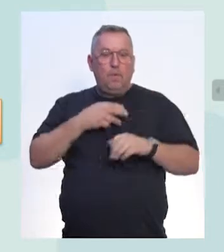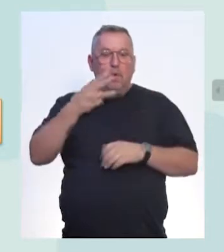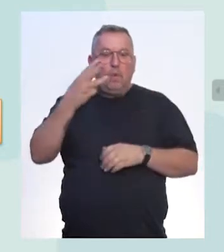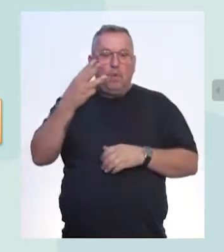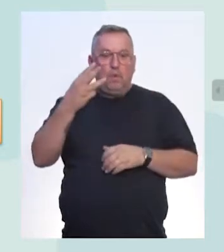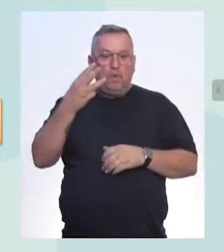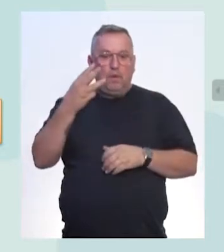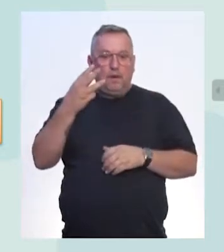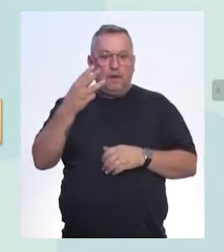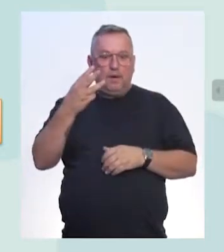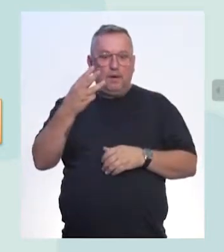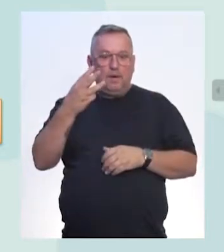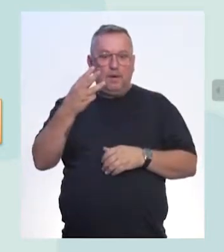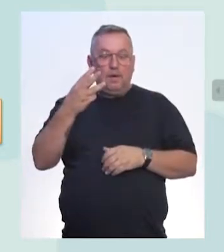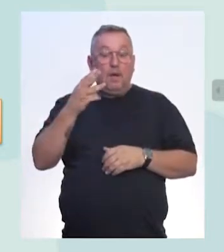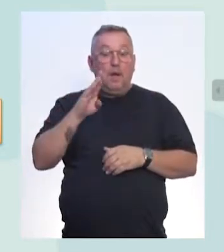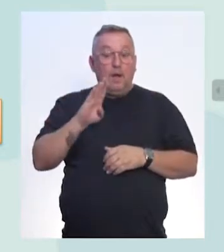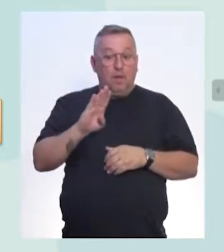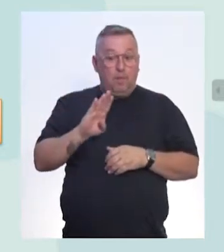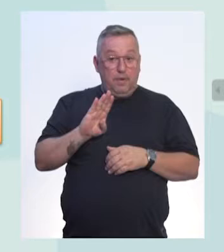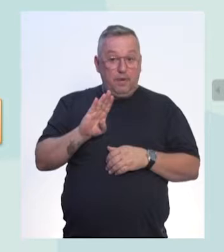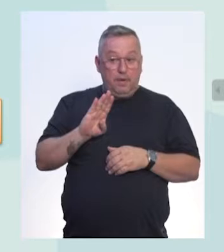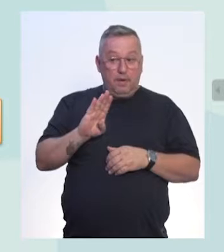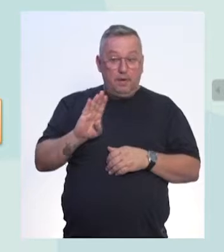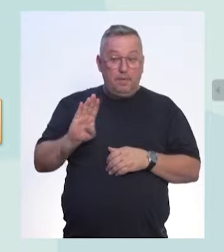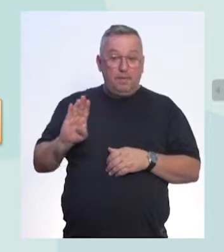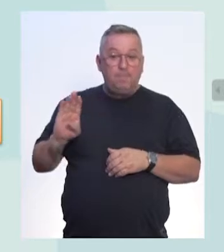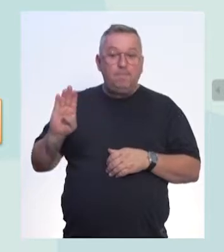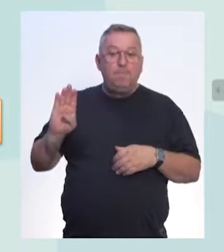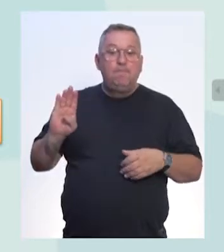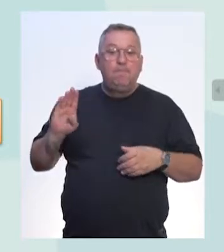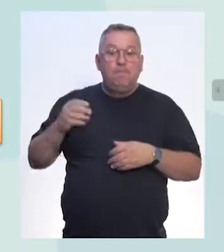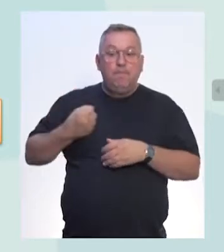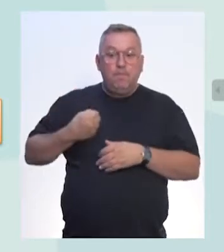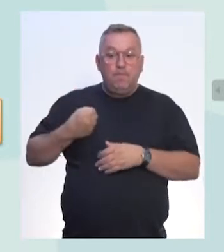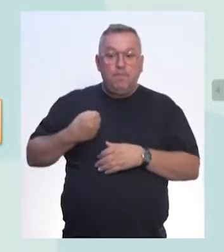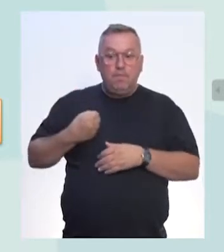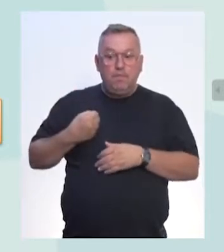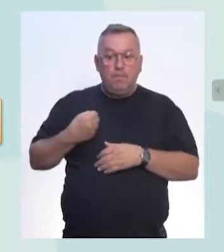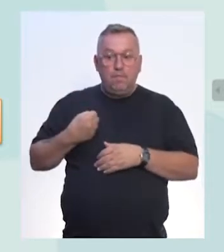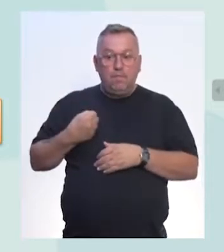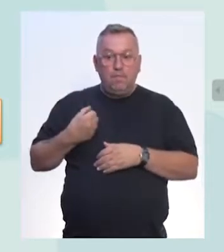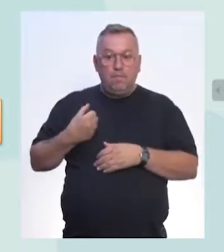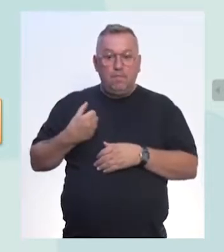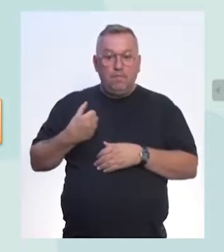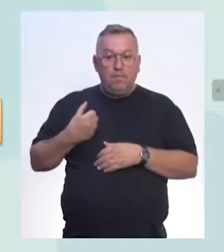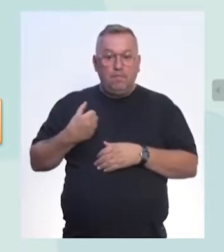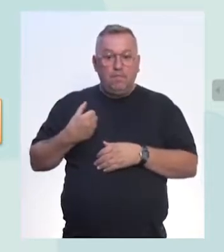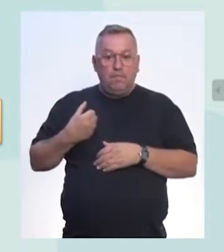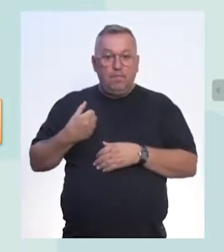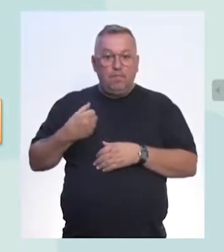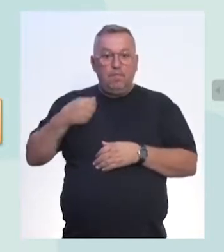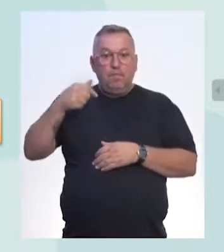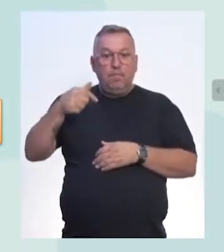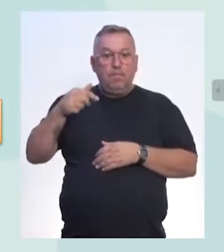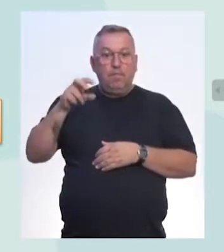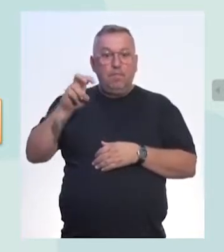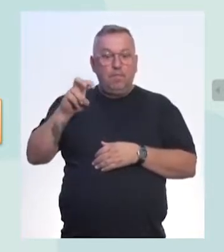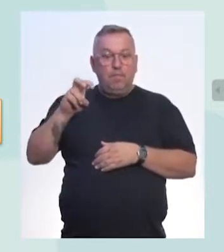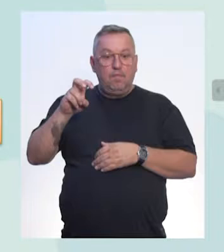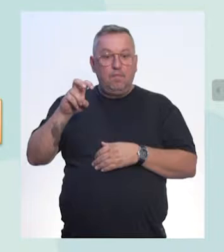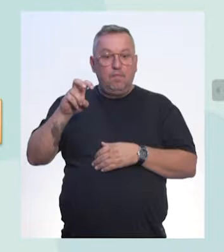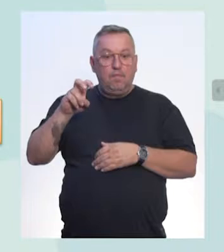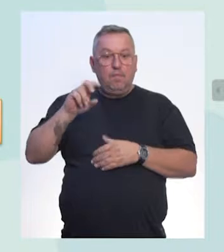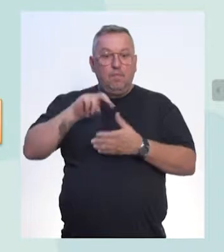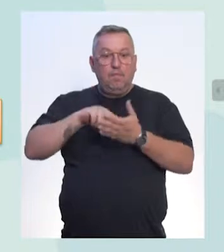3 é o nosso B, que é o valor numérico. E o 75 equivale